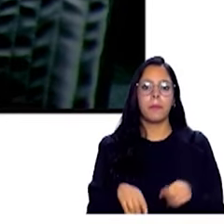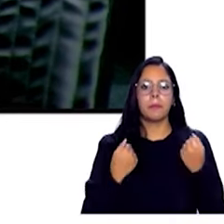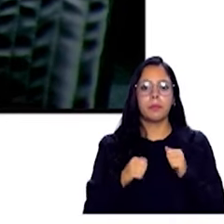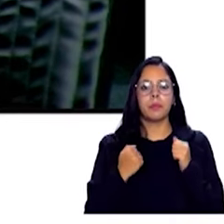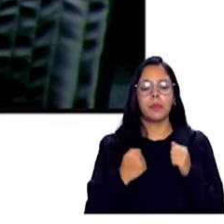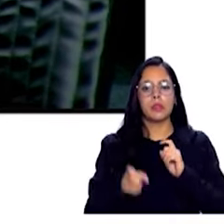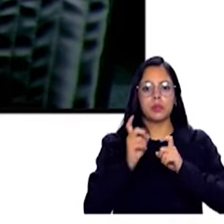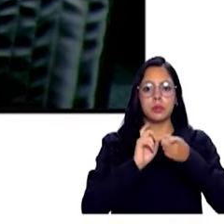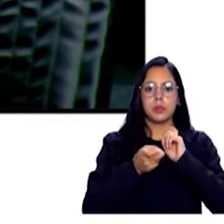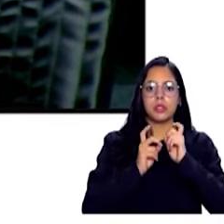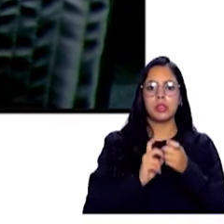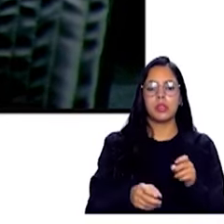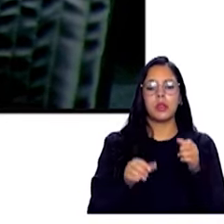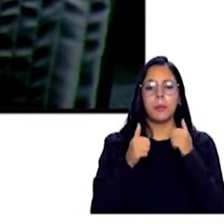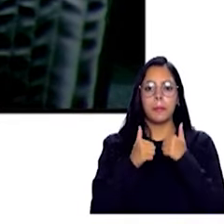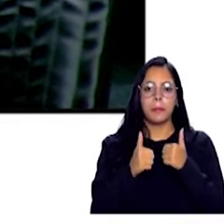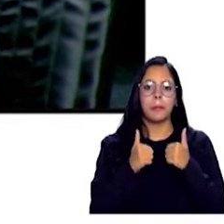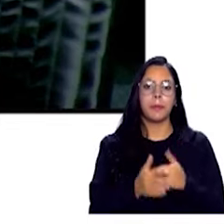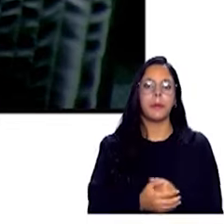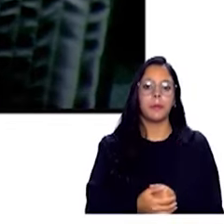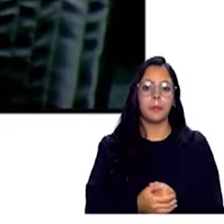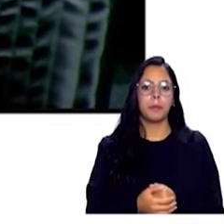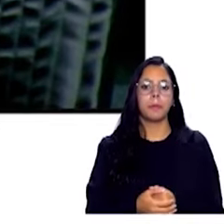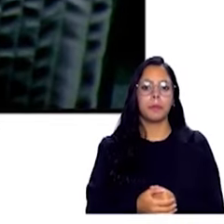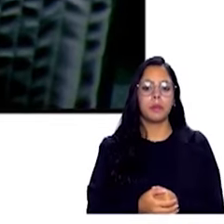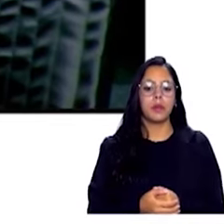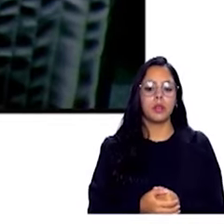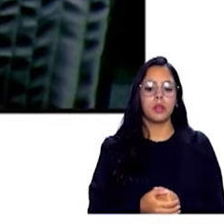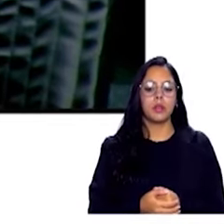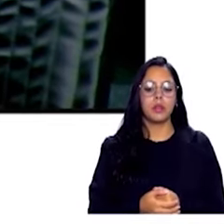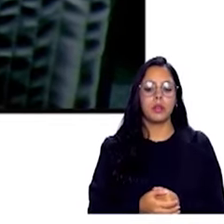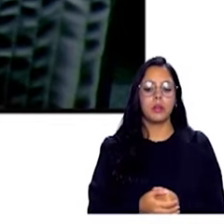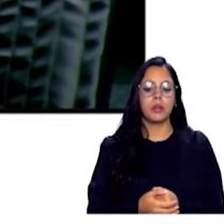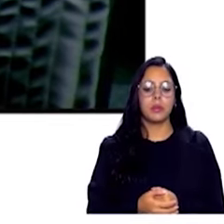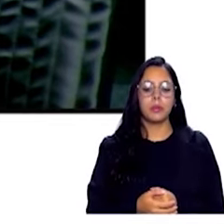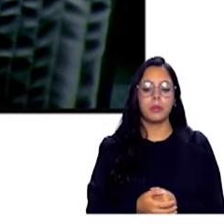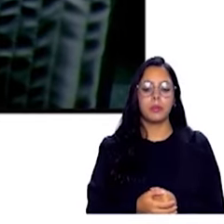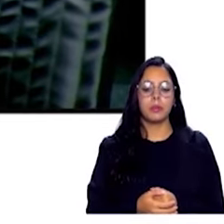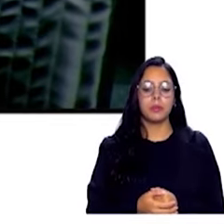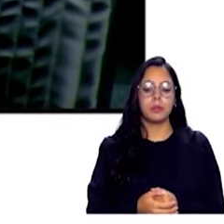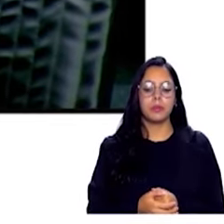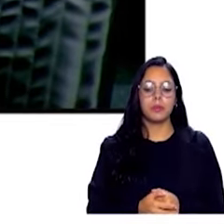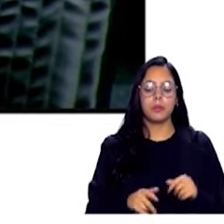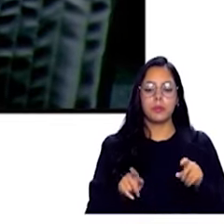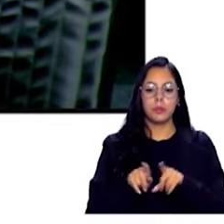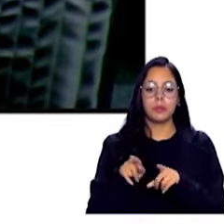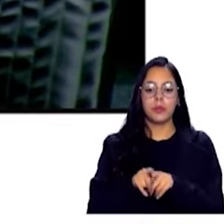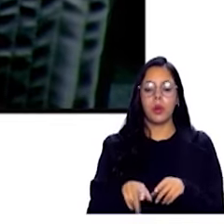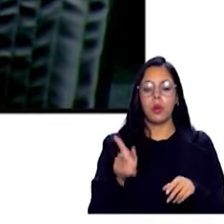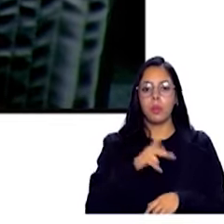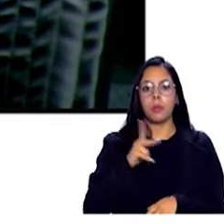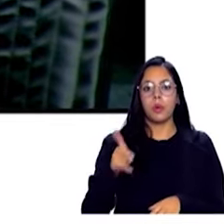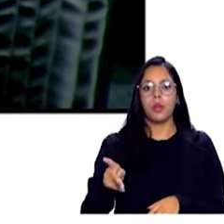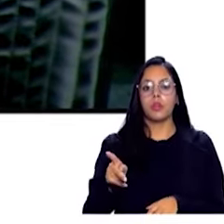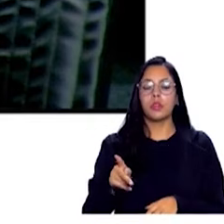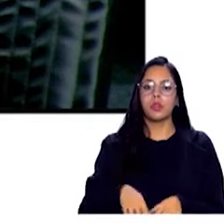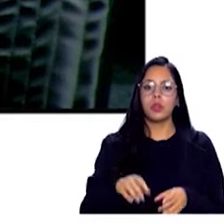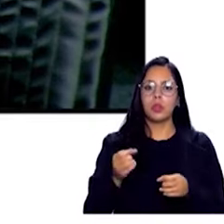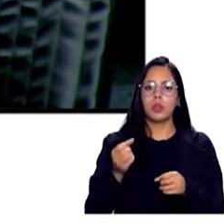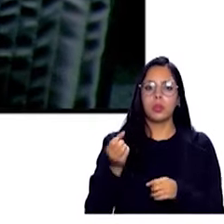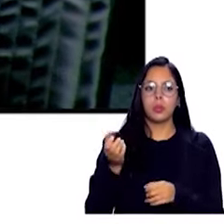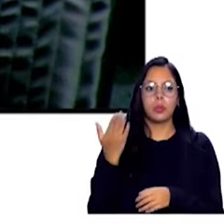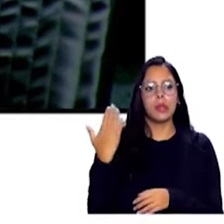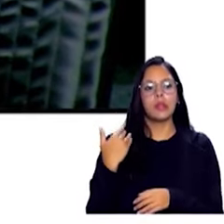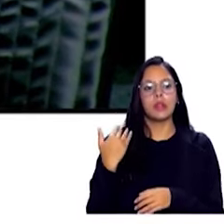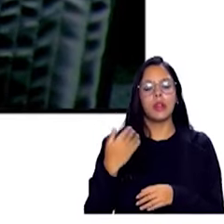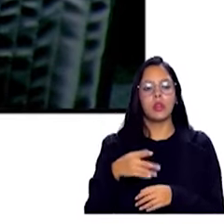administrada um professor inglês muito conhecido jolovic dizia H um tempo atrás ele é um entusiasta dessa ideia de gestão adequada dos